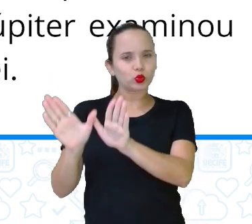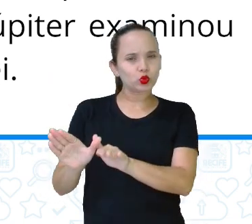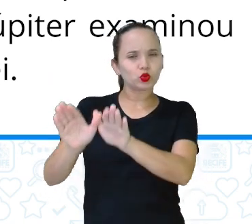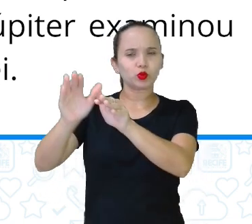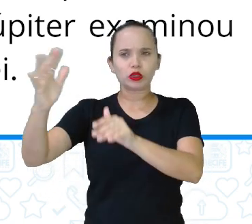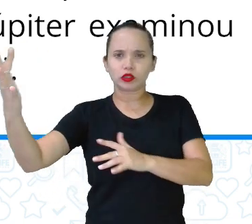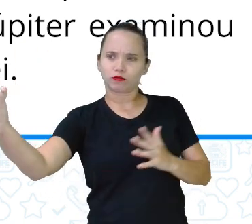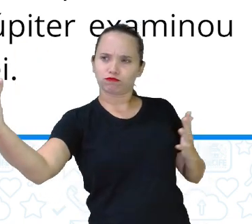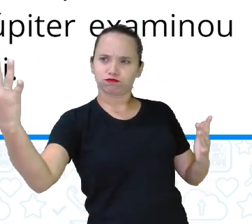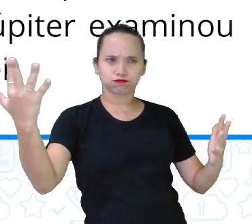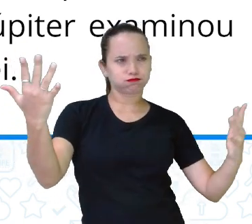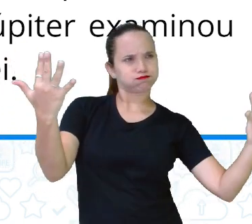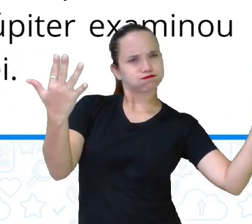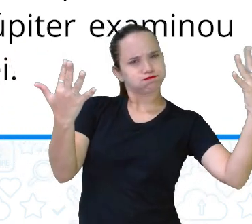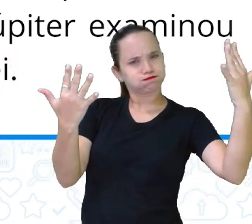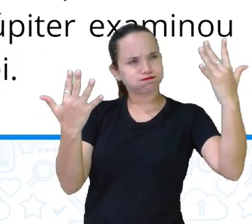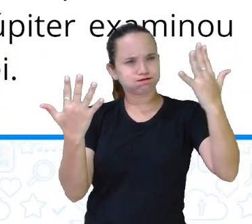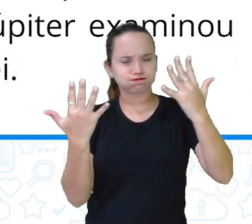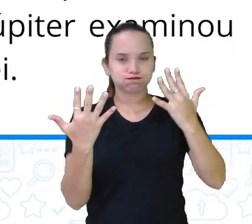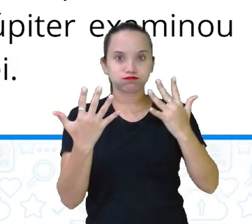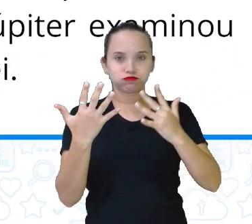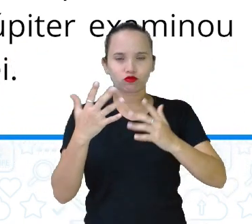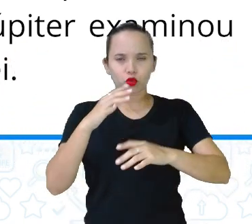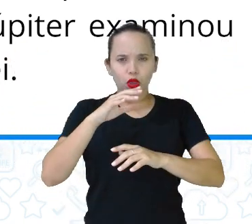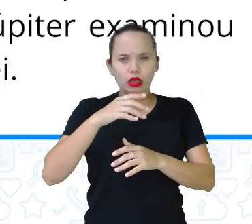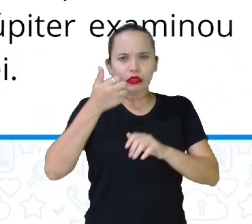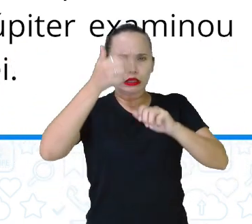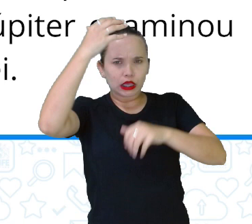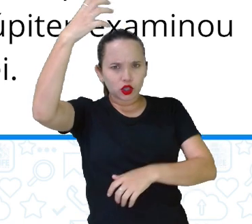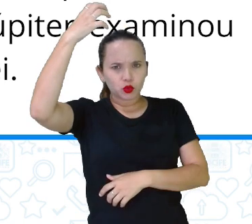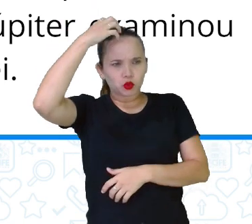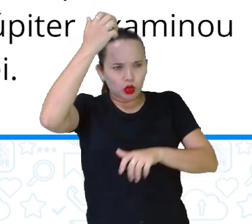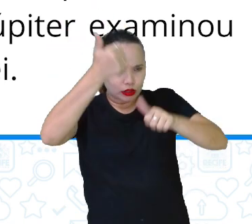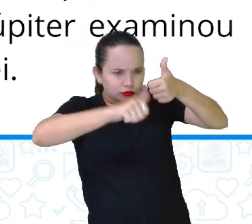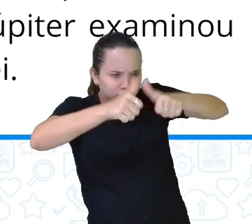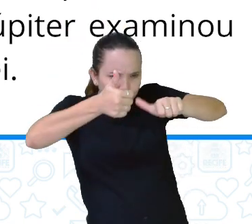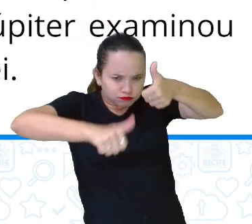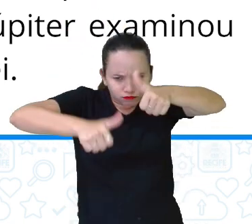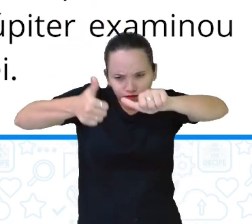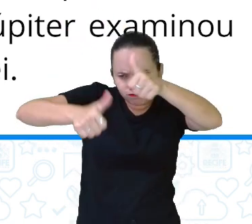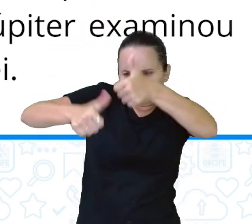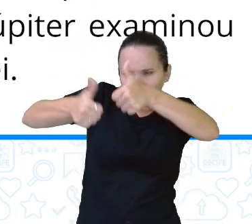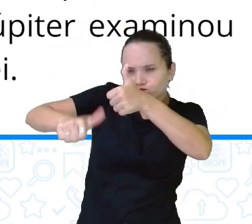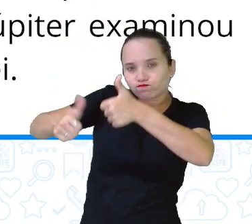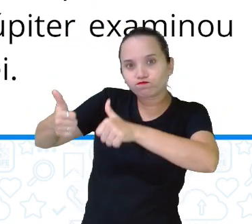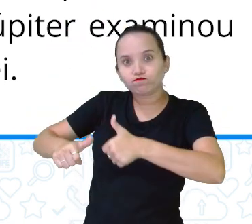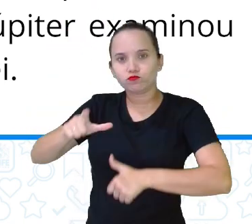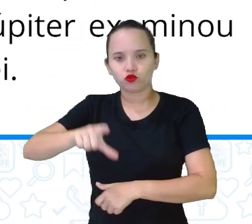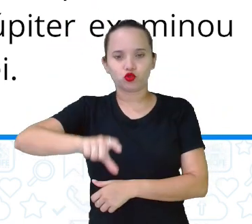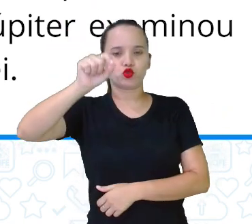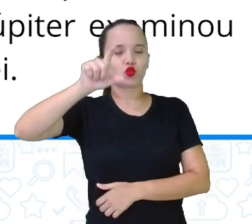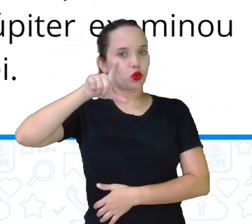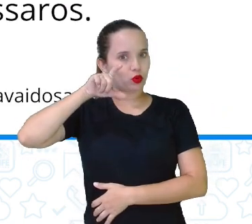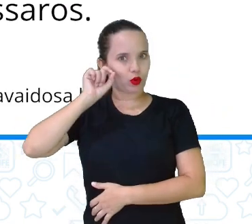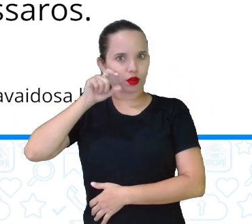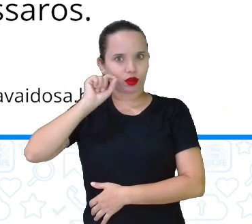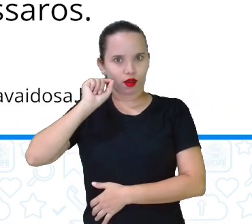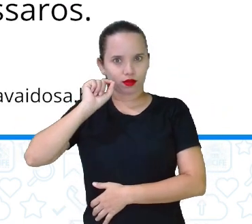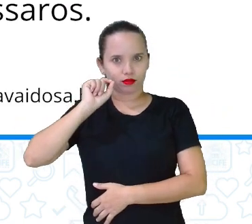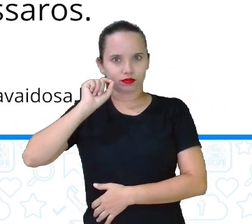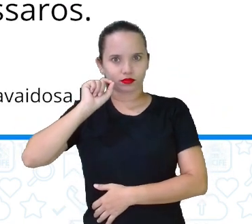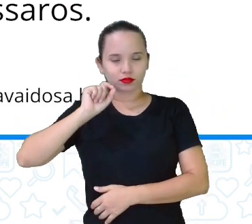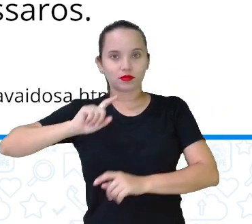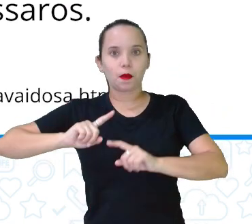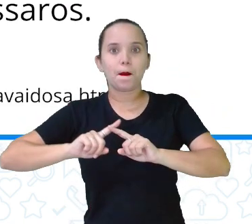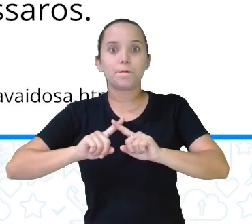de Júpiter. Júpiter examinou todo mundo e escolheu a gralha para rei. Já ia